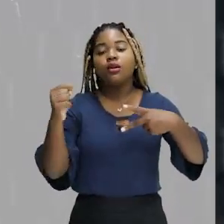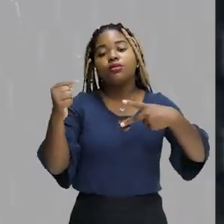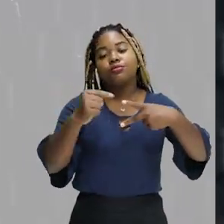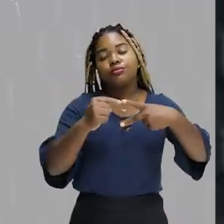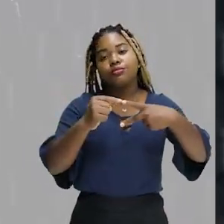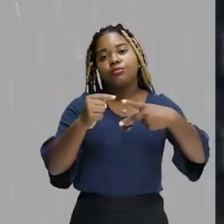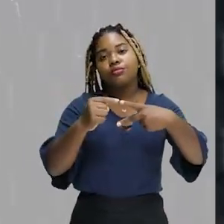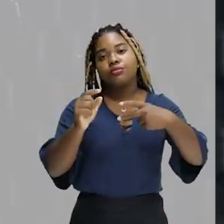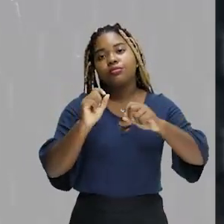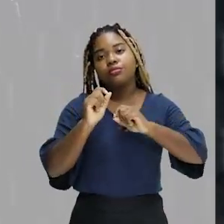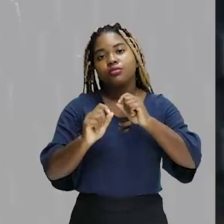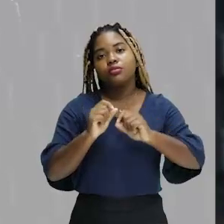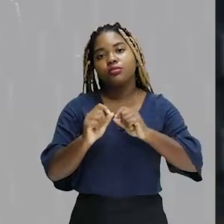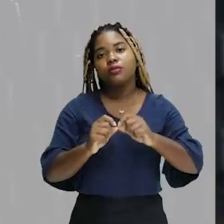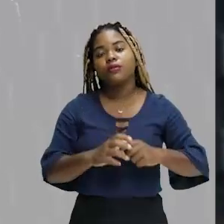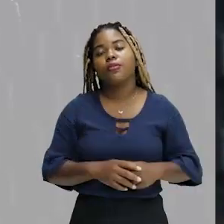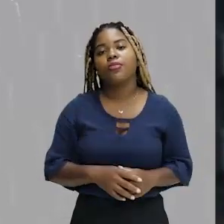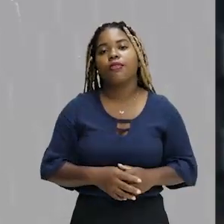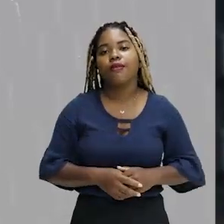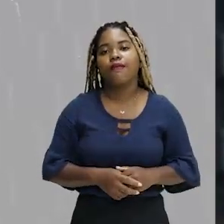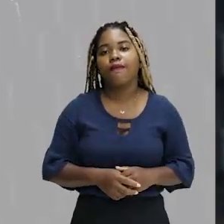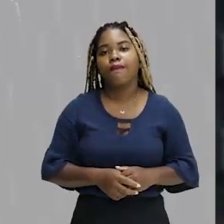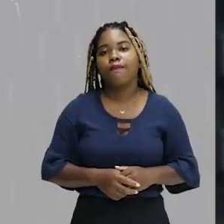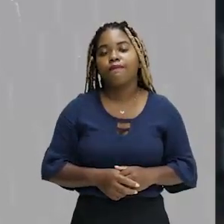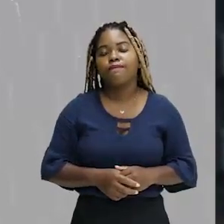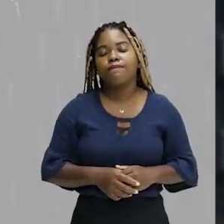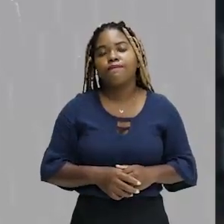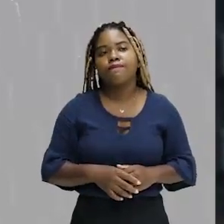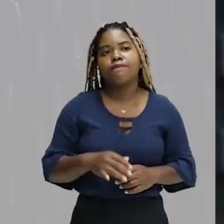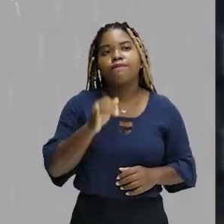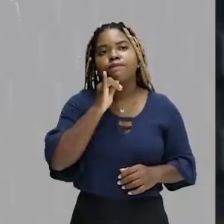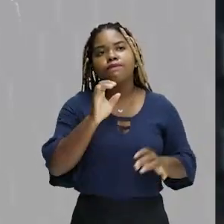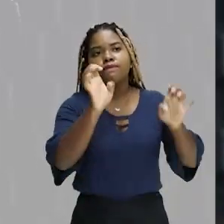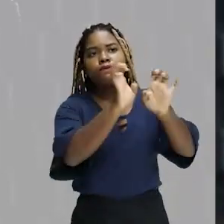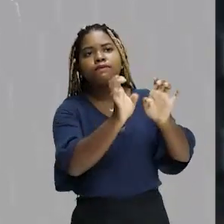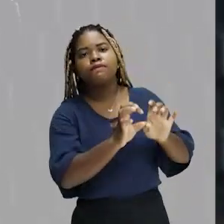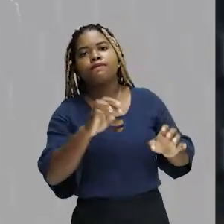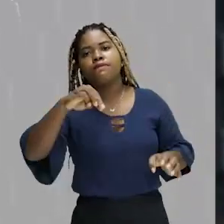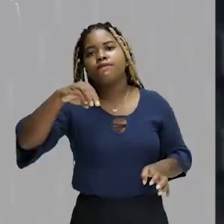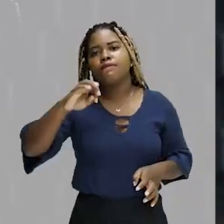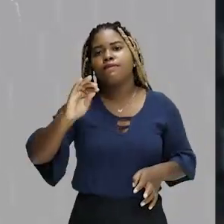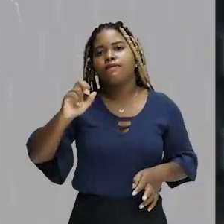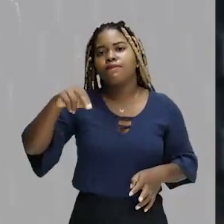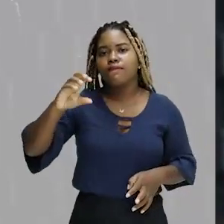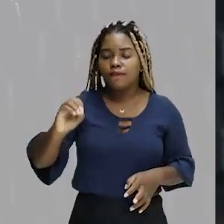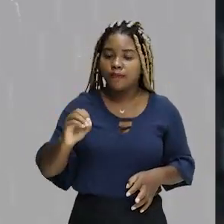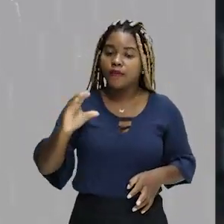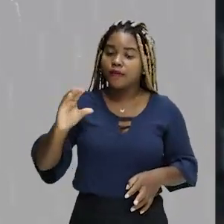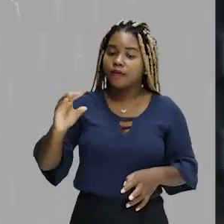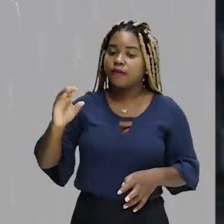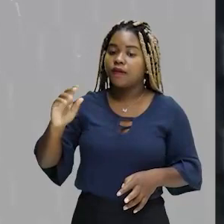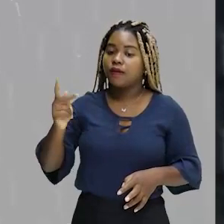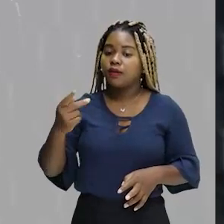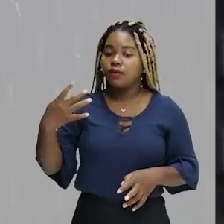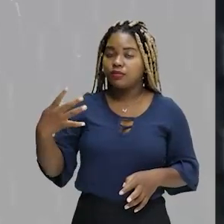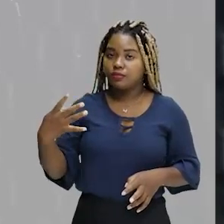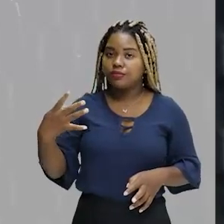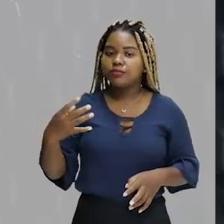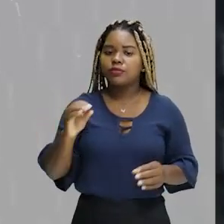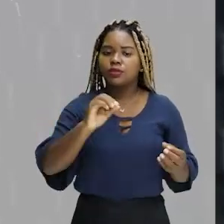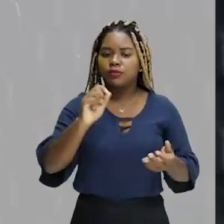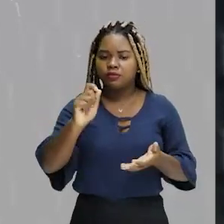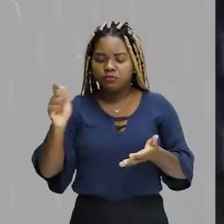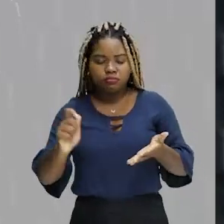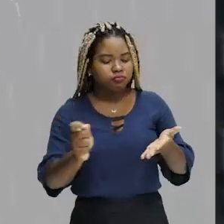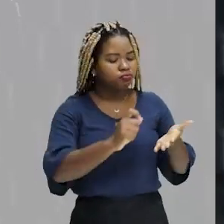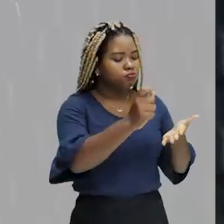plana, se você escrever, por exemplo, a estrutura do metano, né, CH4, então você vai fazer essa escrita no seu